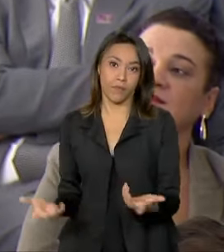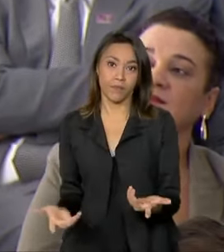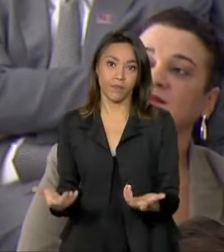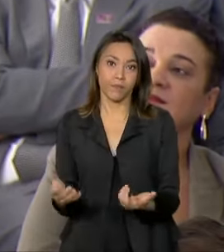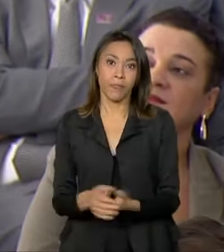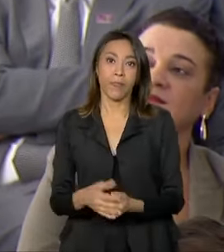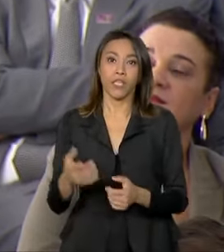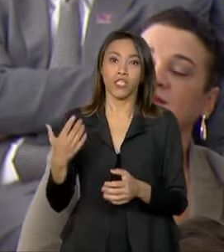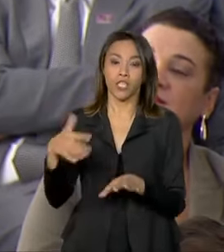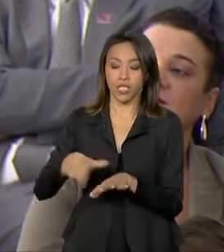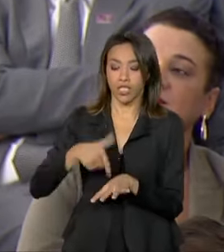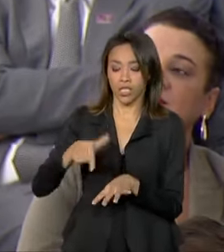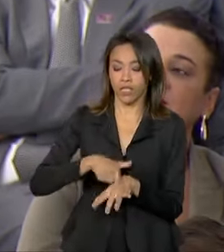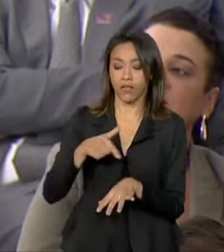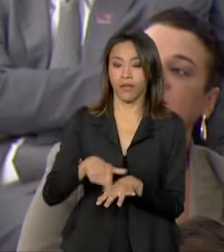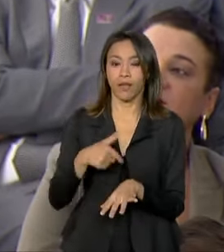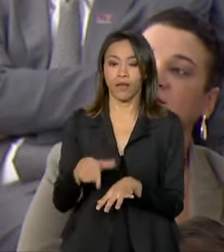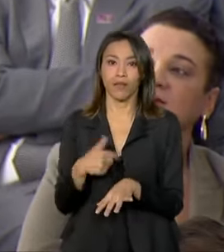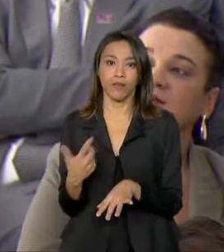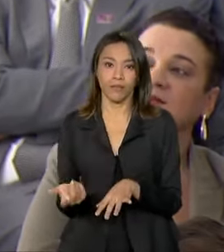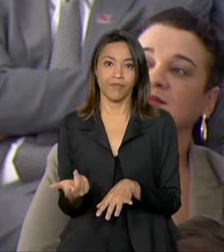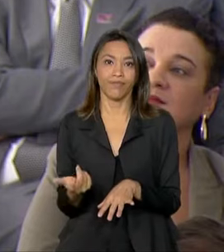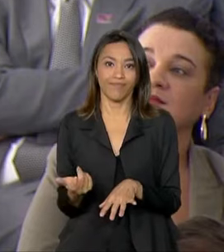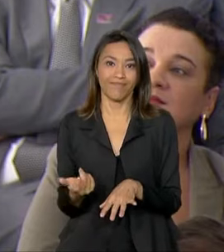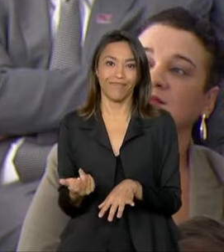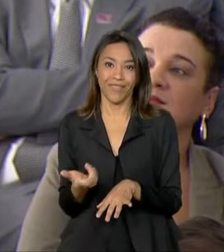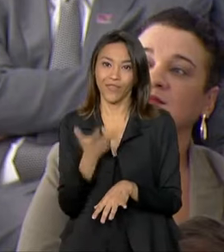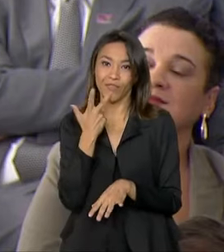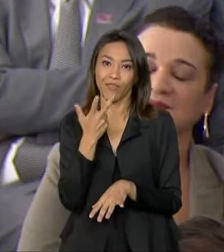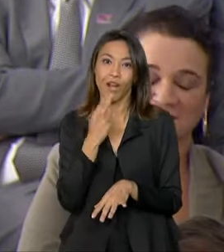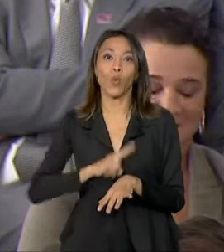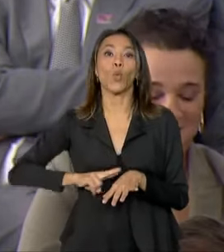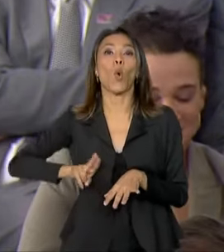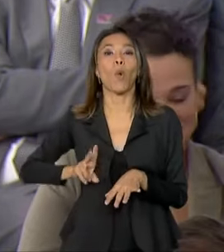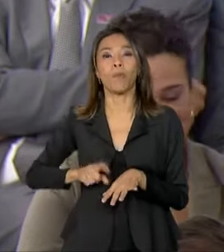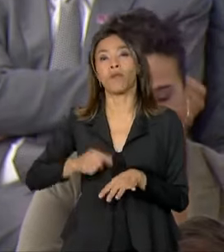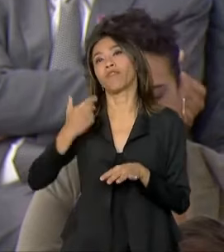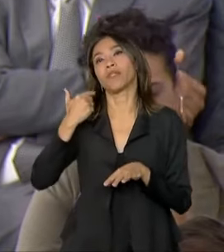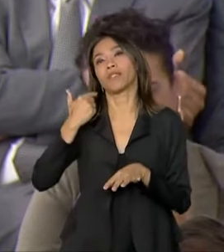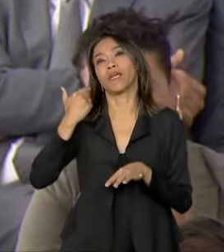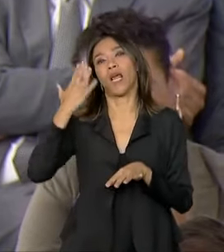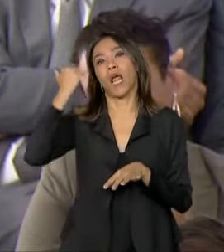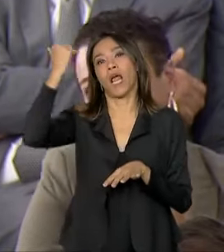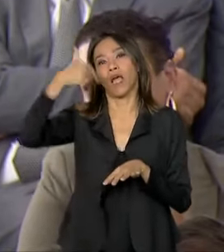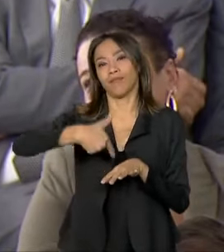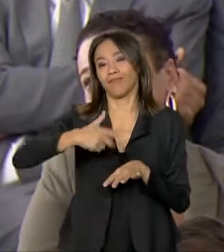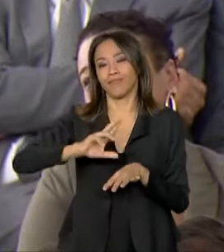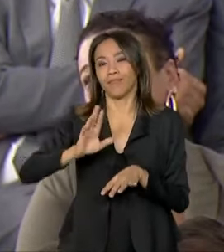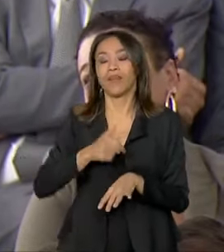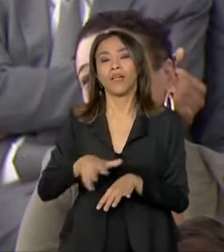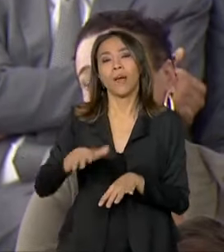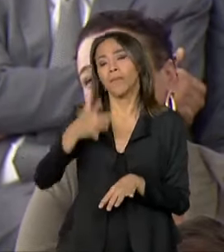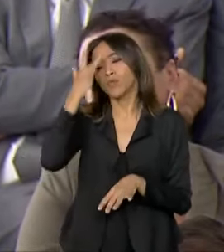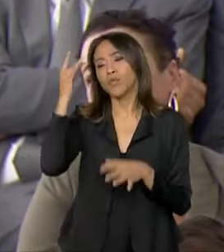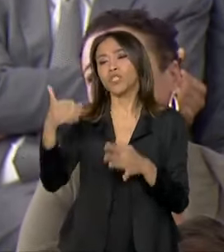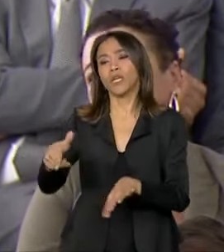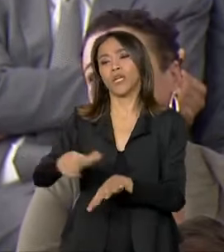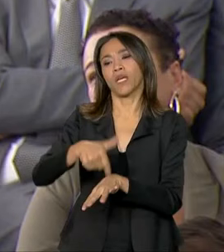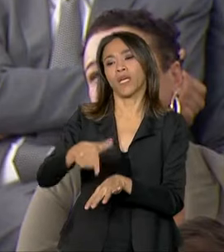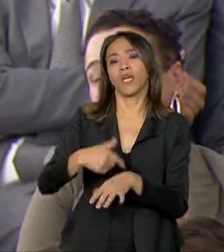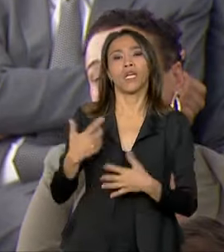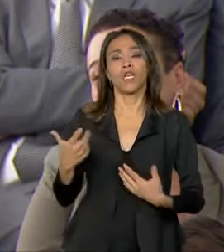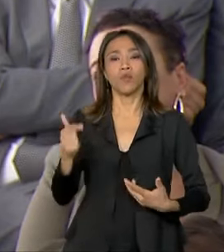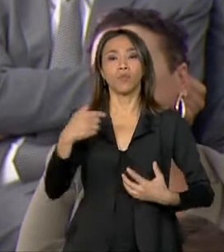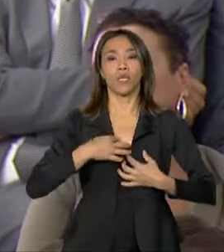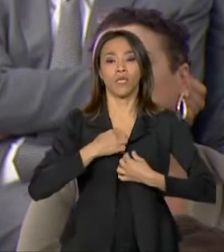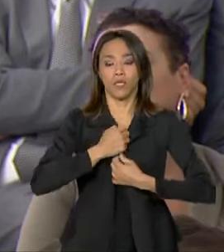lá de sandália. Sabe, não vou dizer o nome da sandália para não fazer propaganda. As pessoas que chegam, que não chegam de terno e